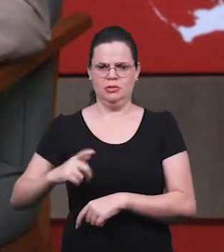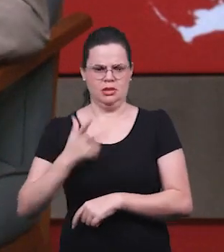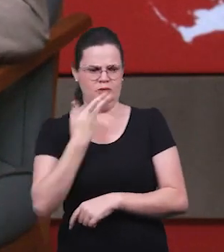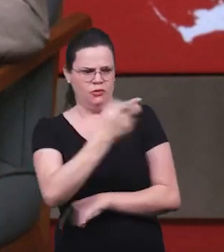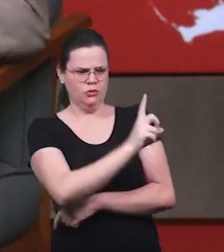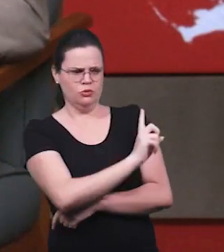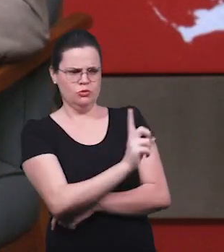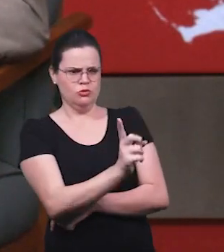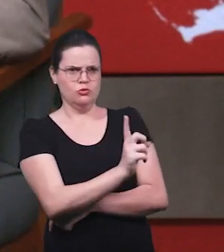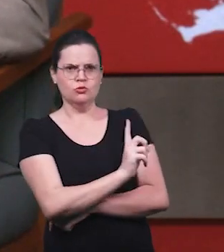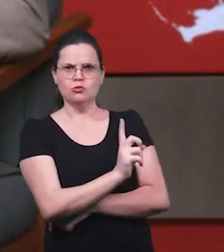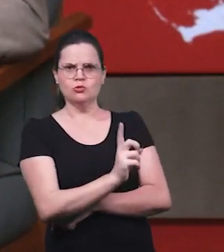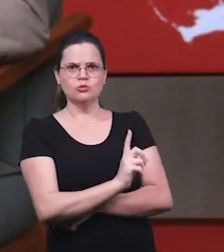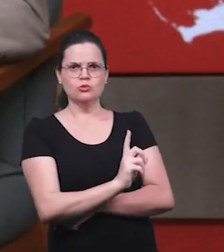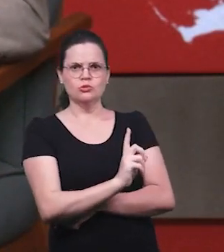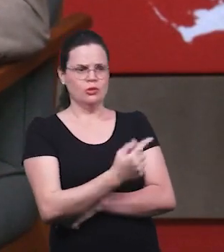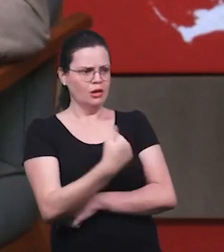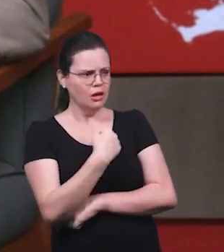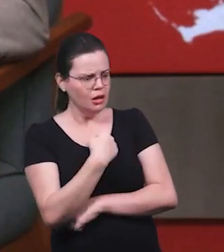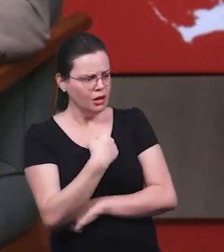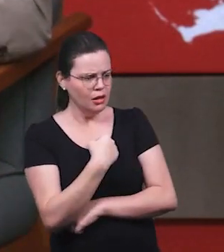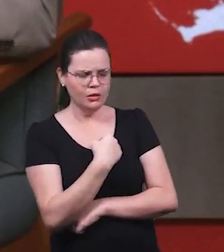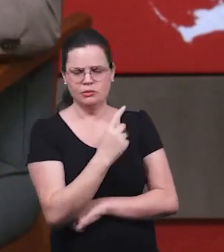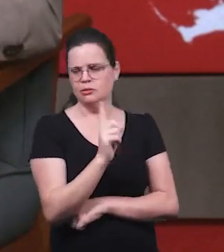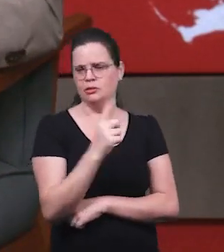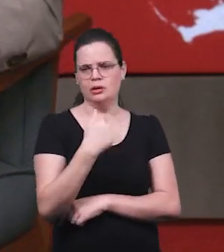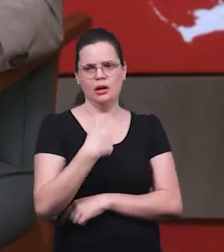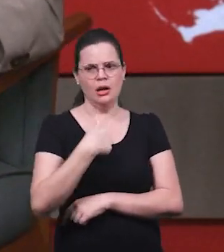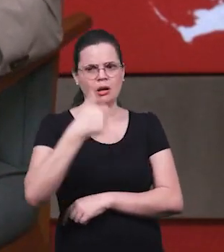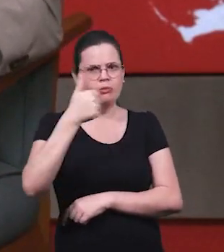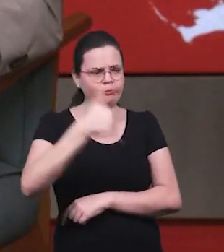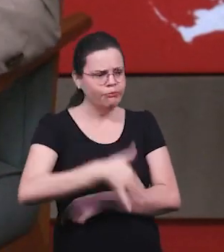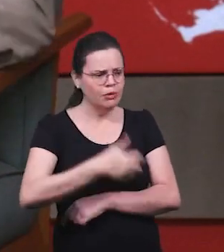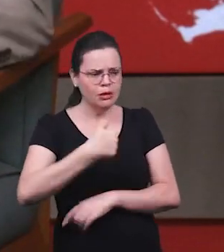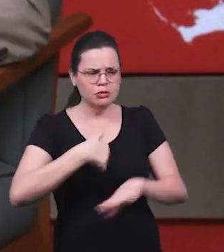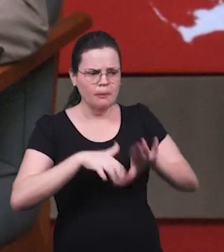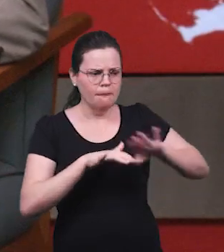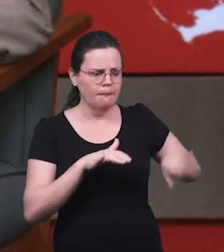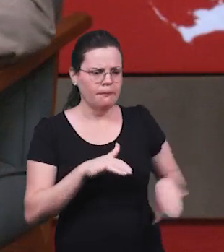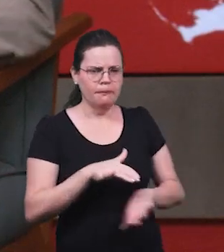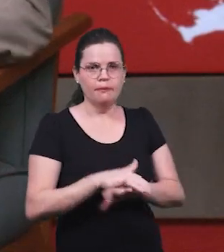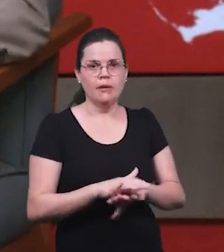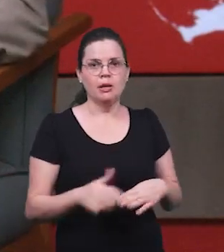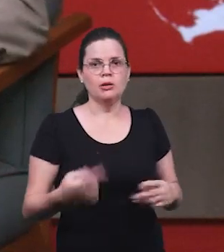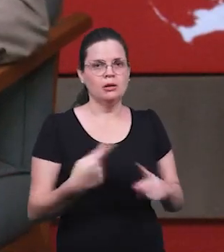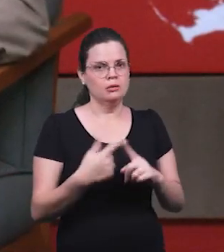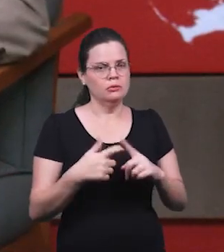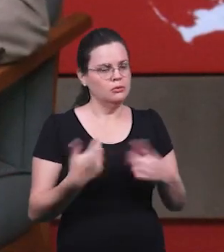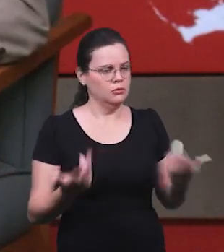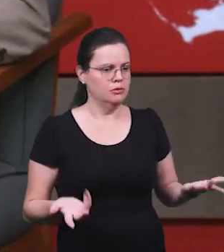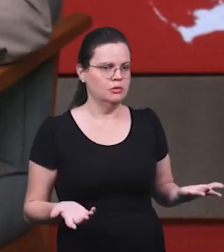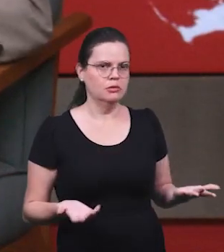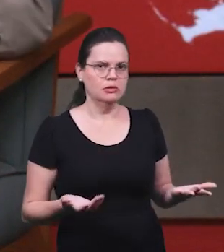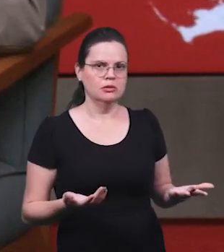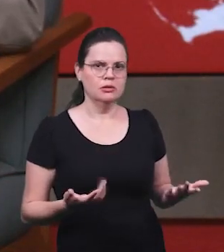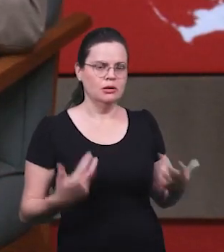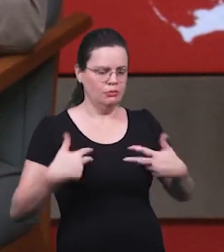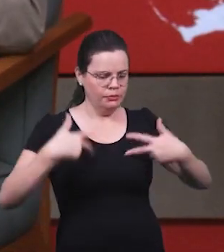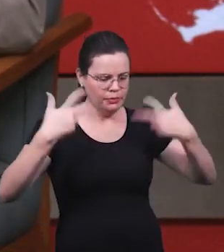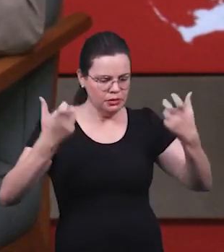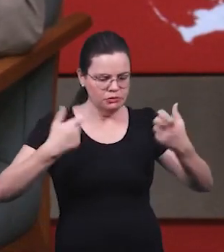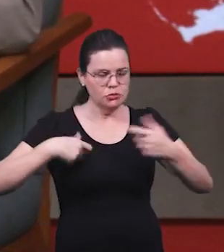se negou dizendo que ele se considerava o menor, porque ele tinha perseguido a igreja.